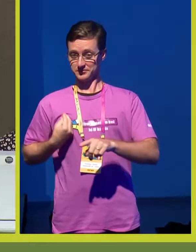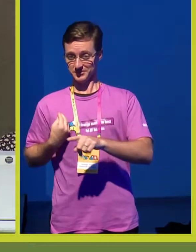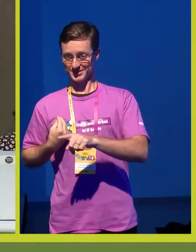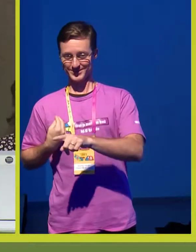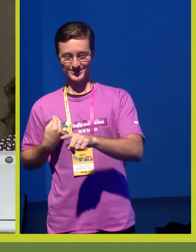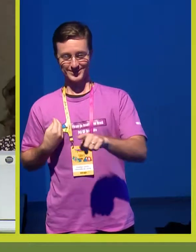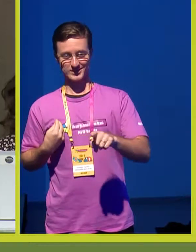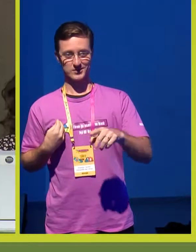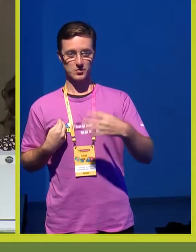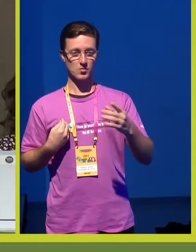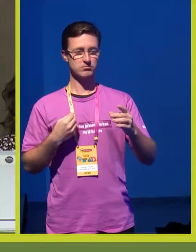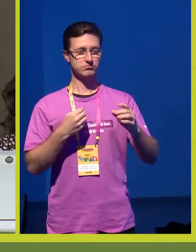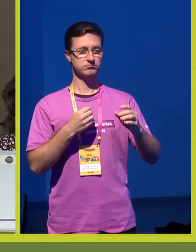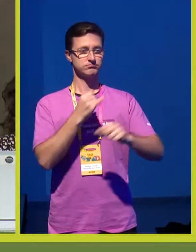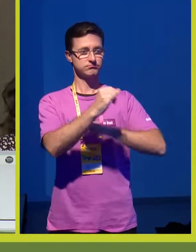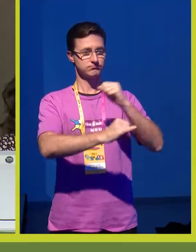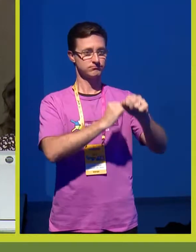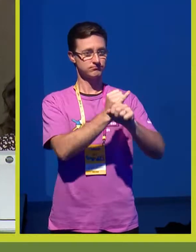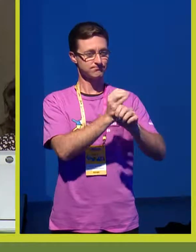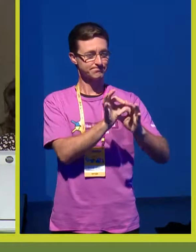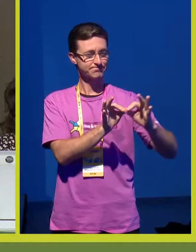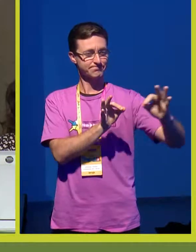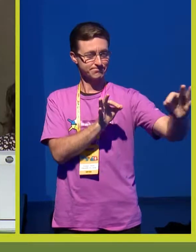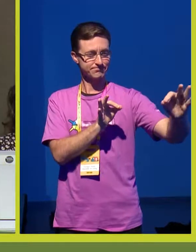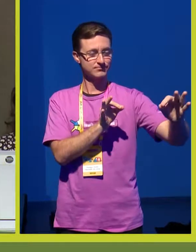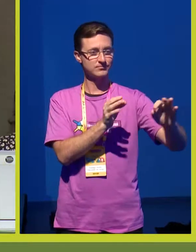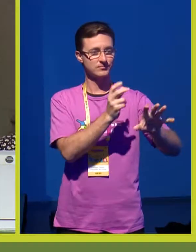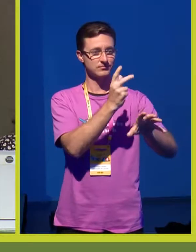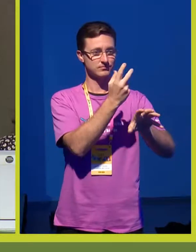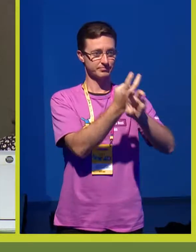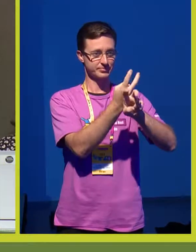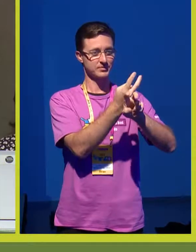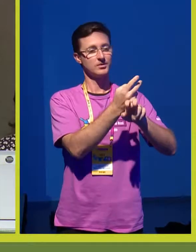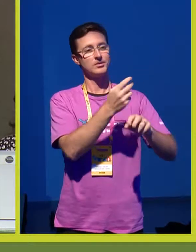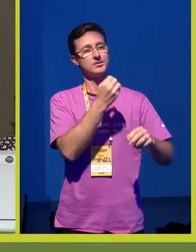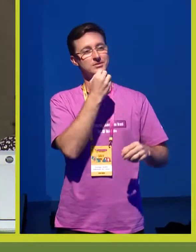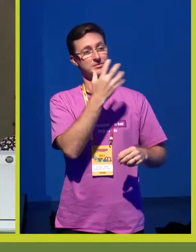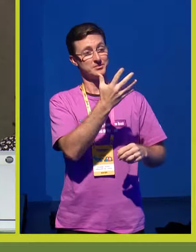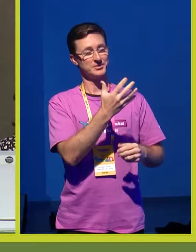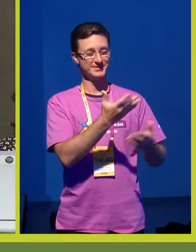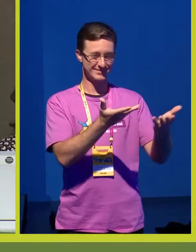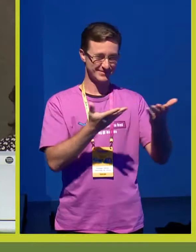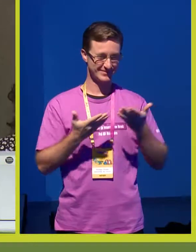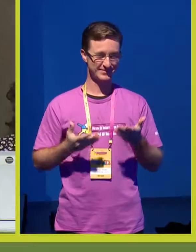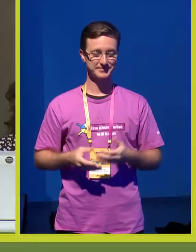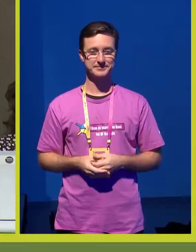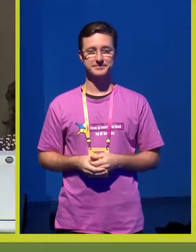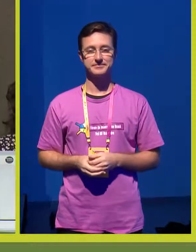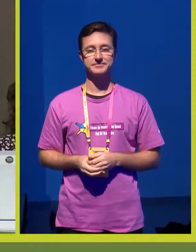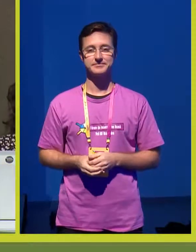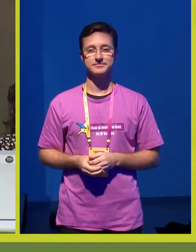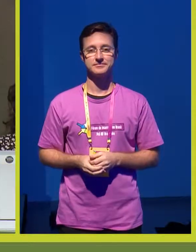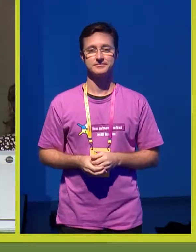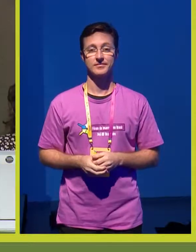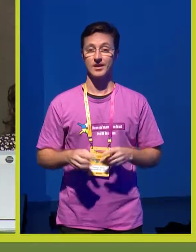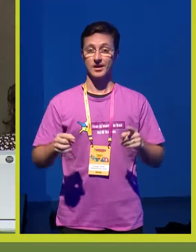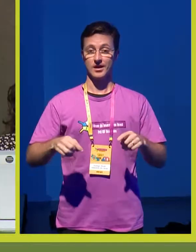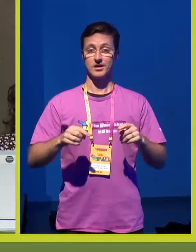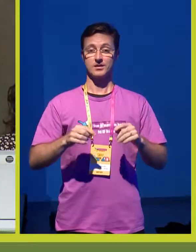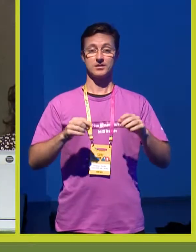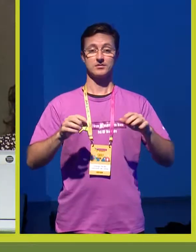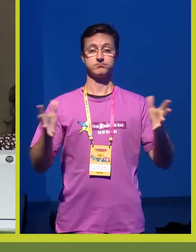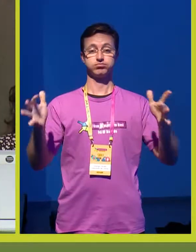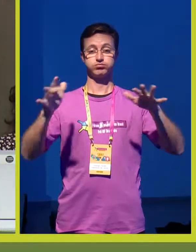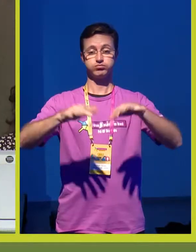É a última sessão do Fórum da Internet do Brasil, onde a gente vai